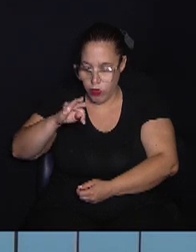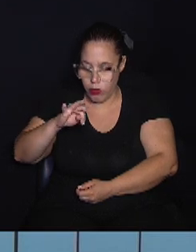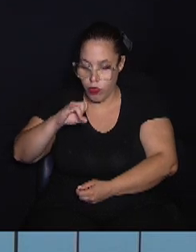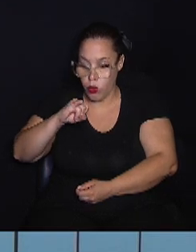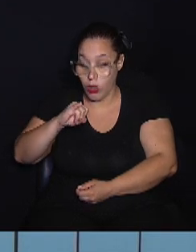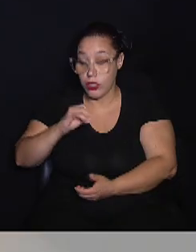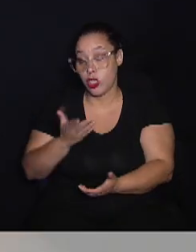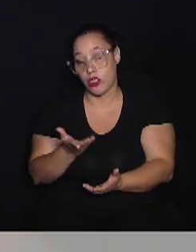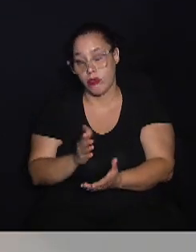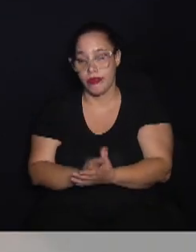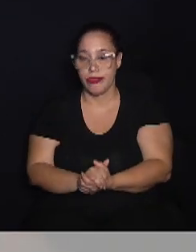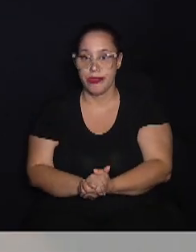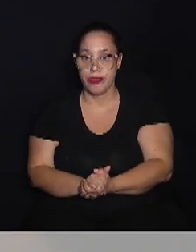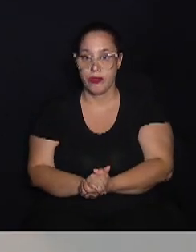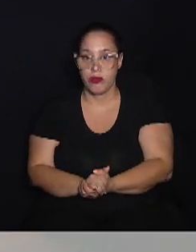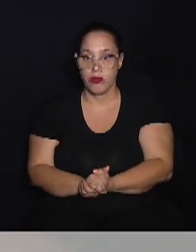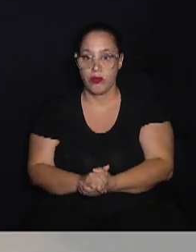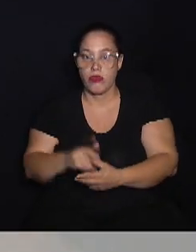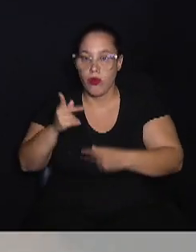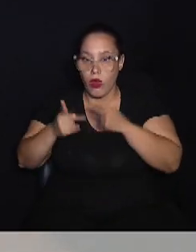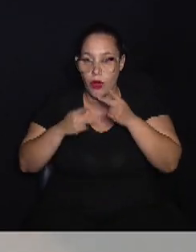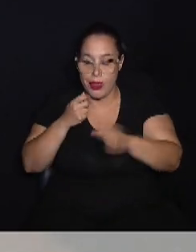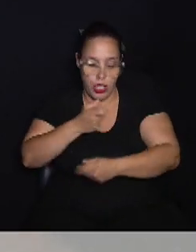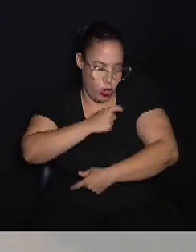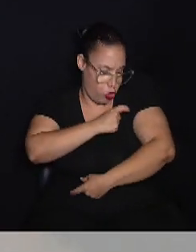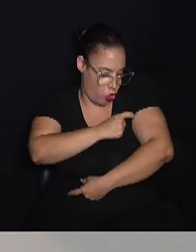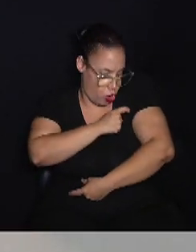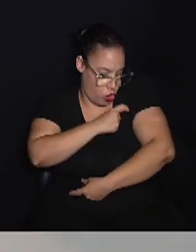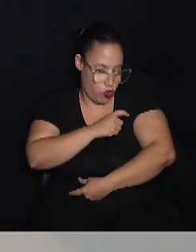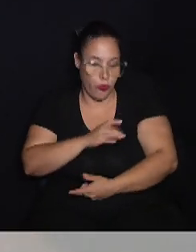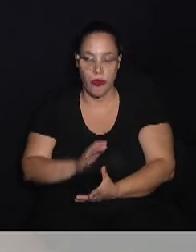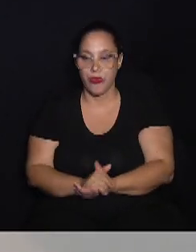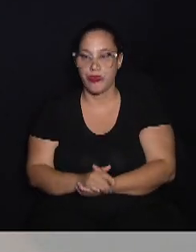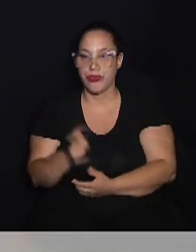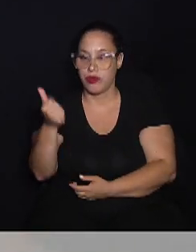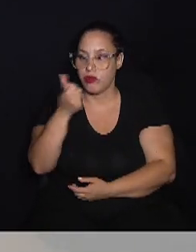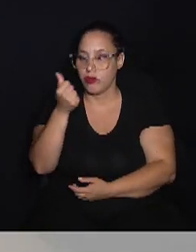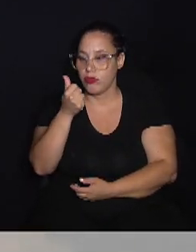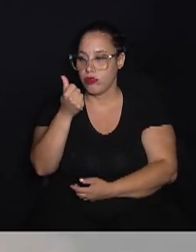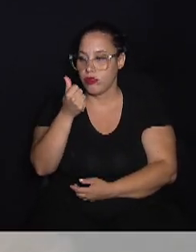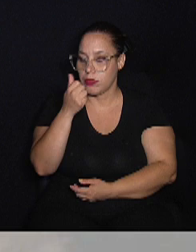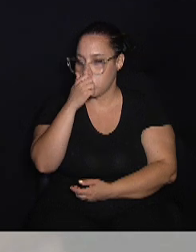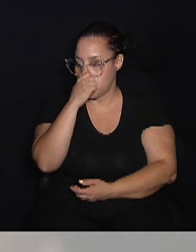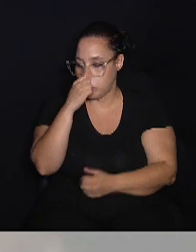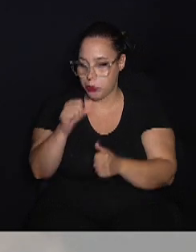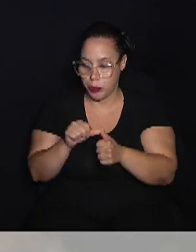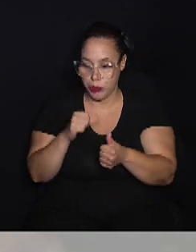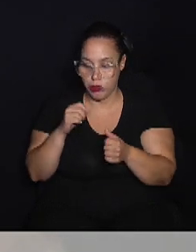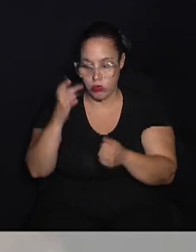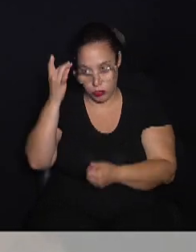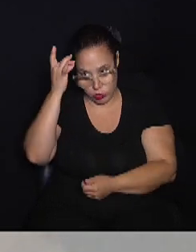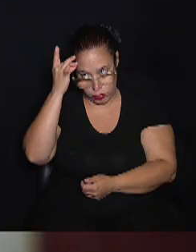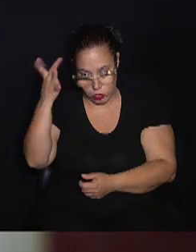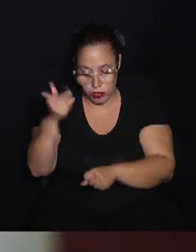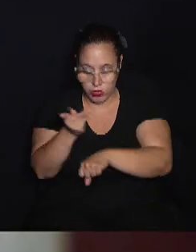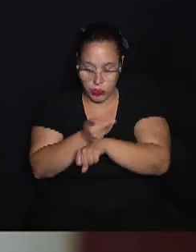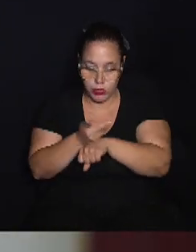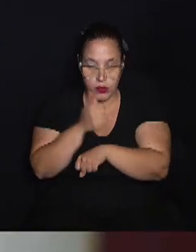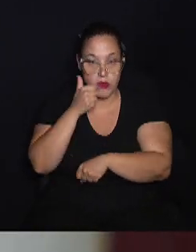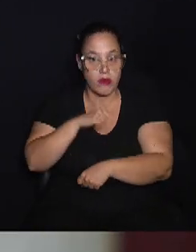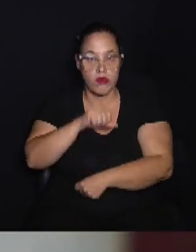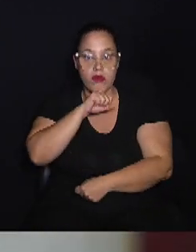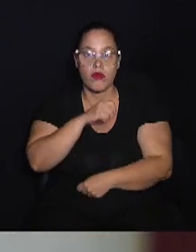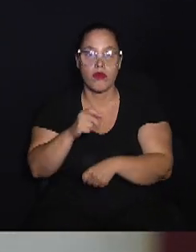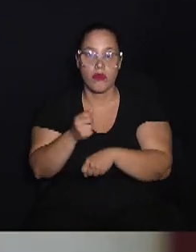antitranspirante certo quando a gente fala de desodorante a primeira coisa que facilita um pouquinho a busca dos Pais é